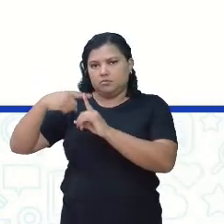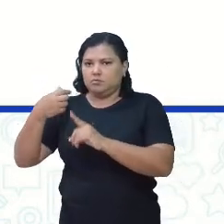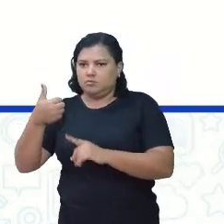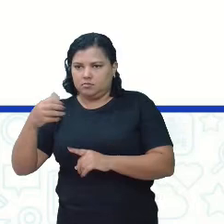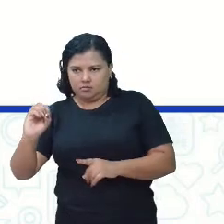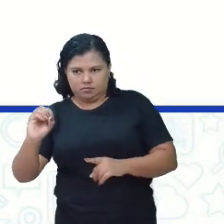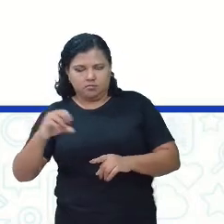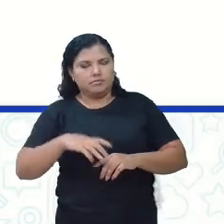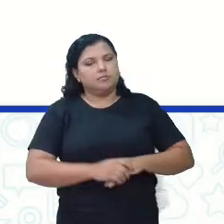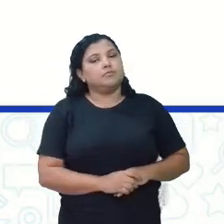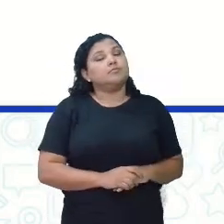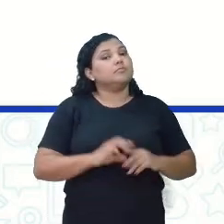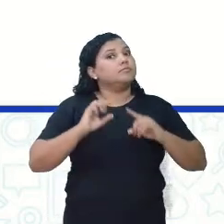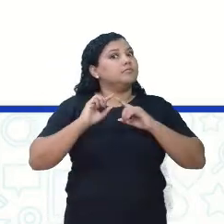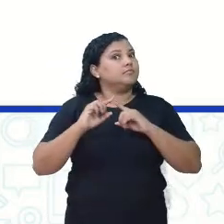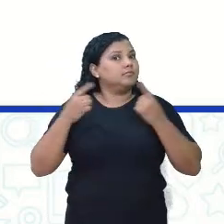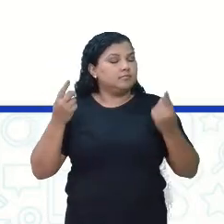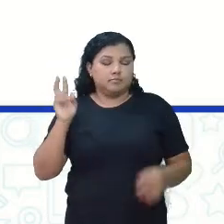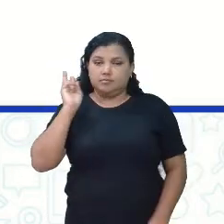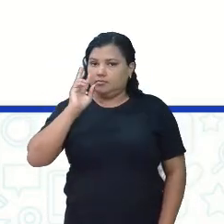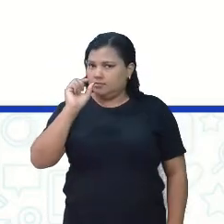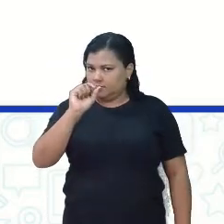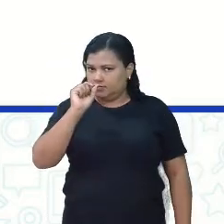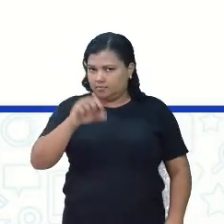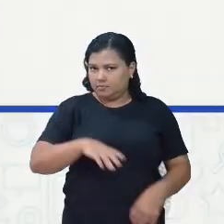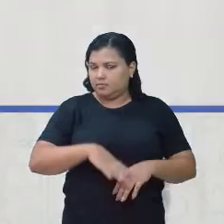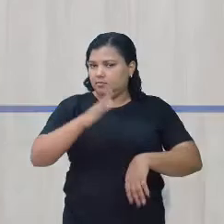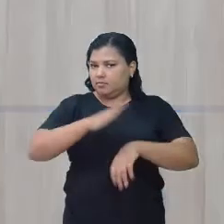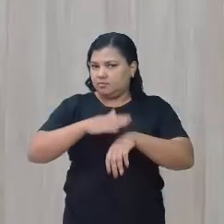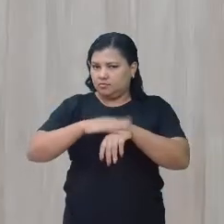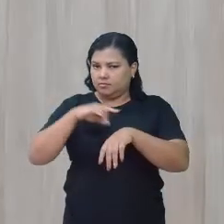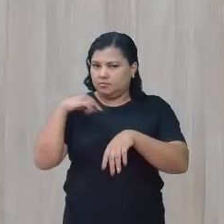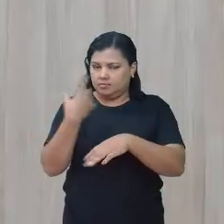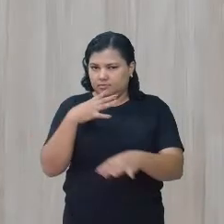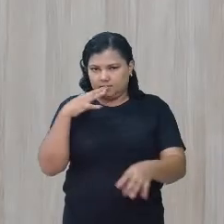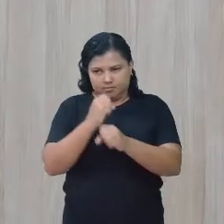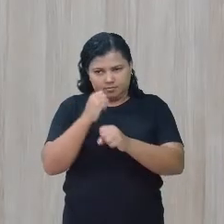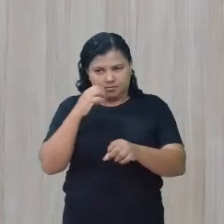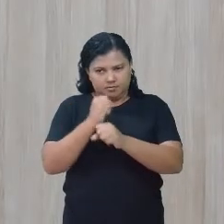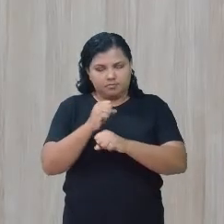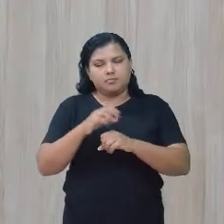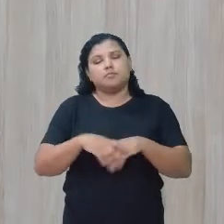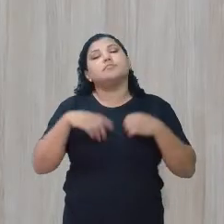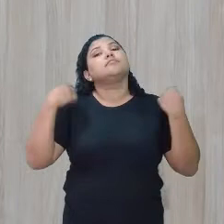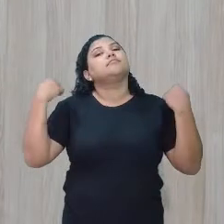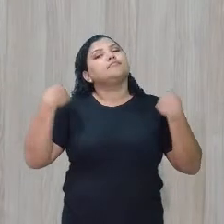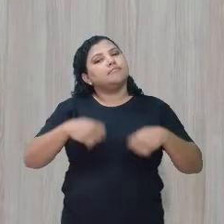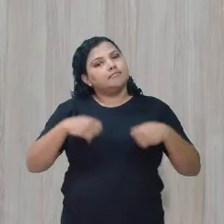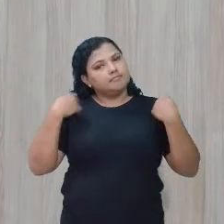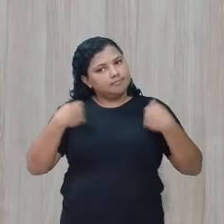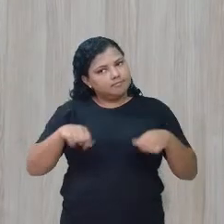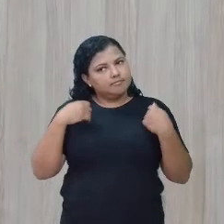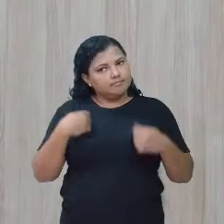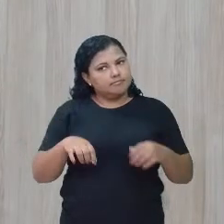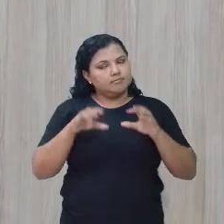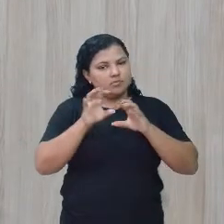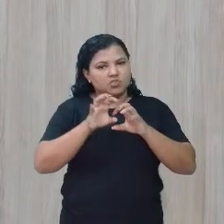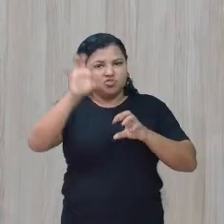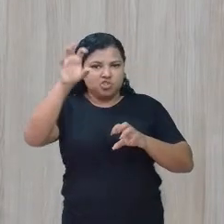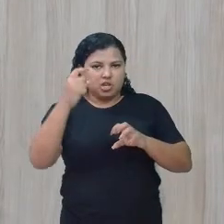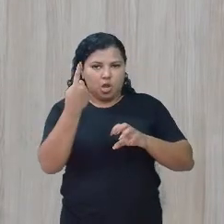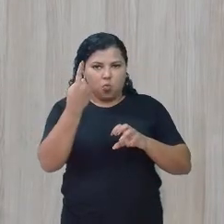tá bom? Mas, lembre-se, na hora da gente efetuar essa soma, a gente precisa eliminar